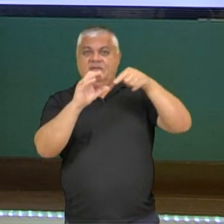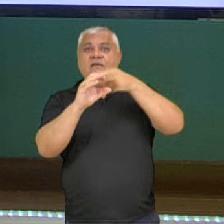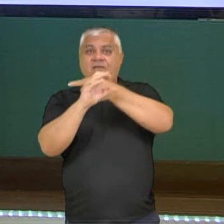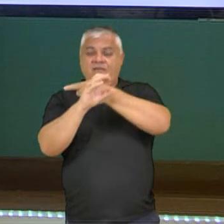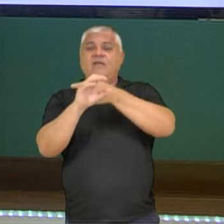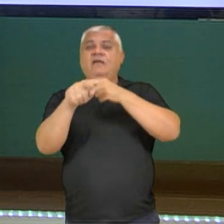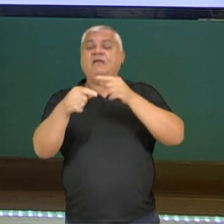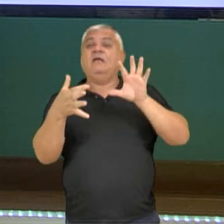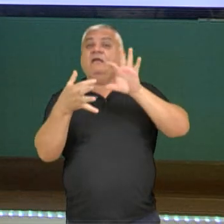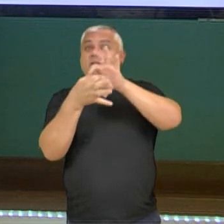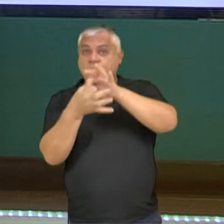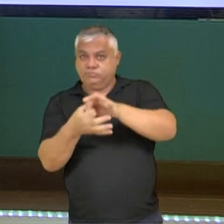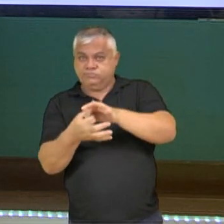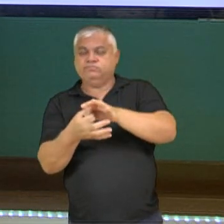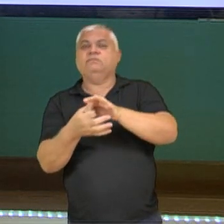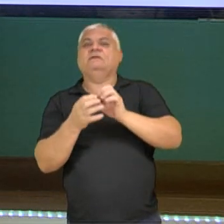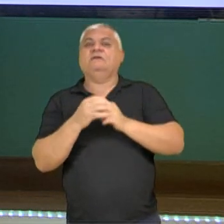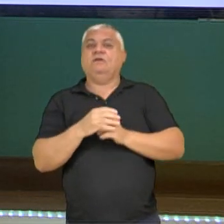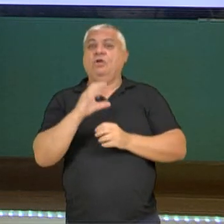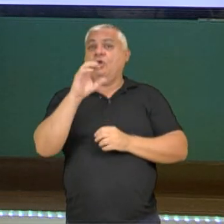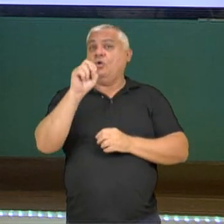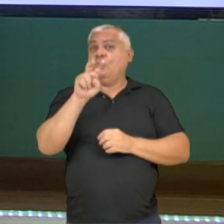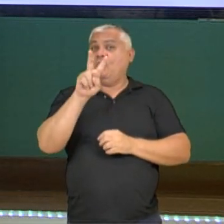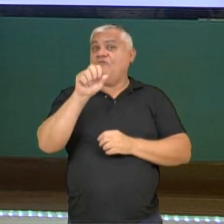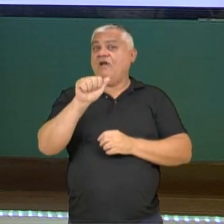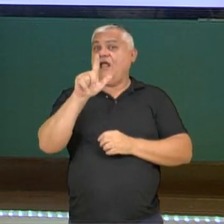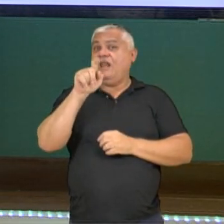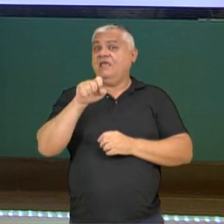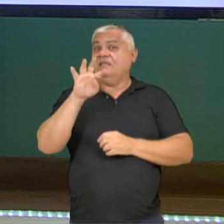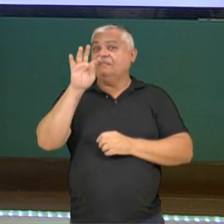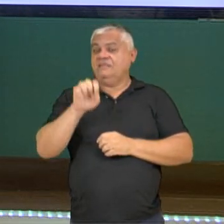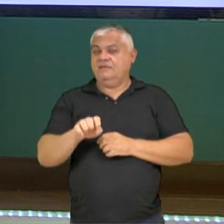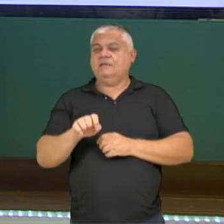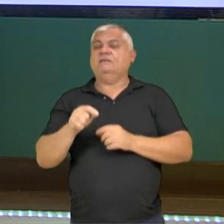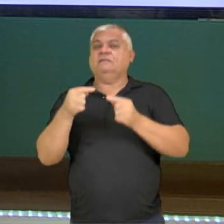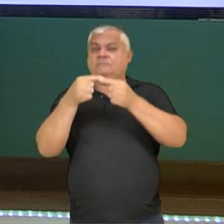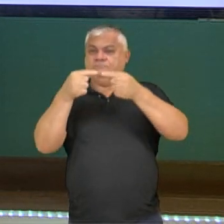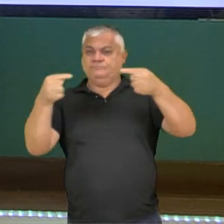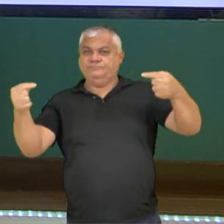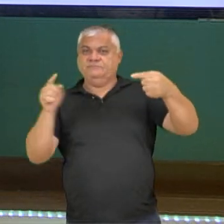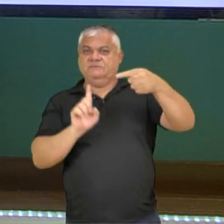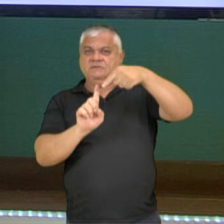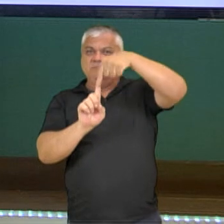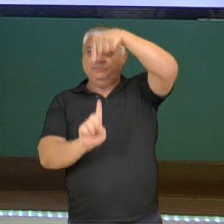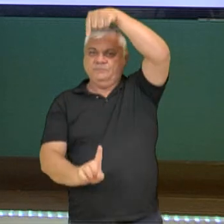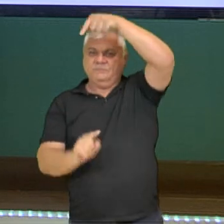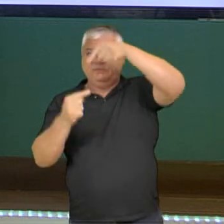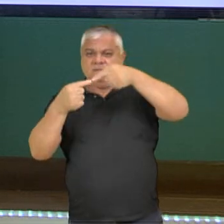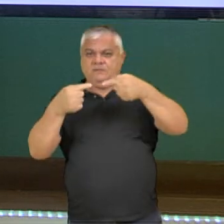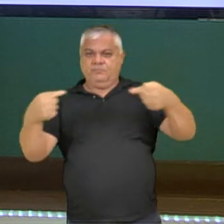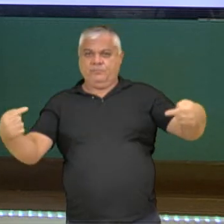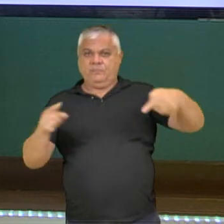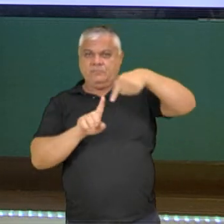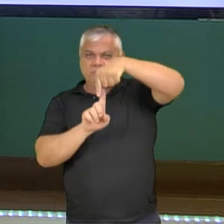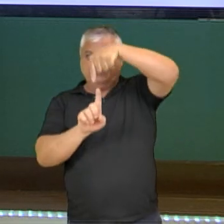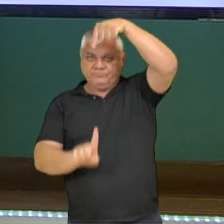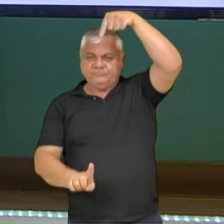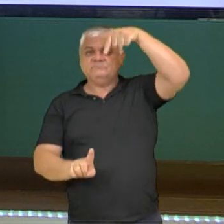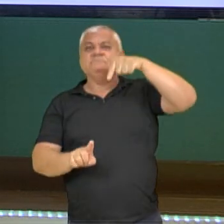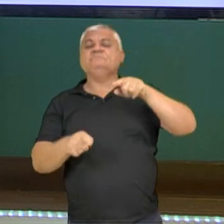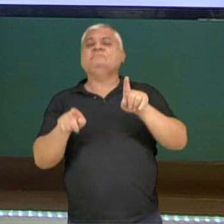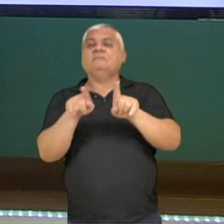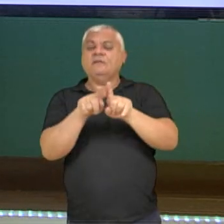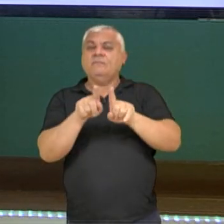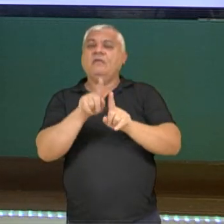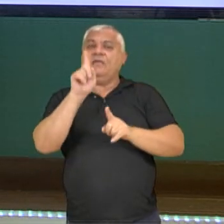química do tipo covalente, aquela onde os átomos compartilham elétrons, e ela é representada também